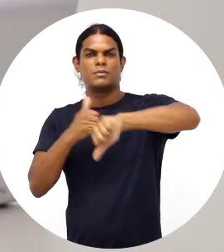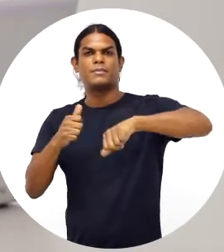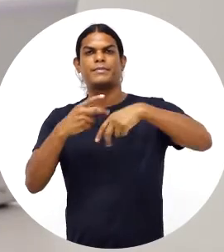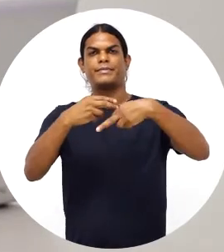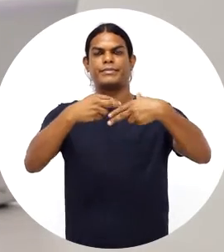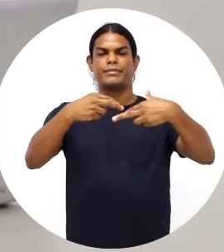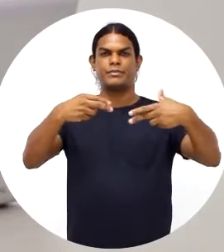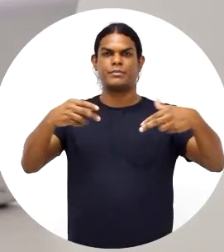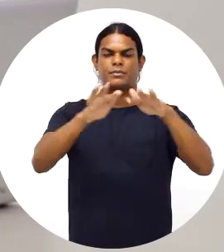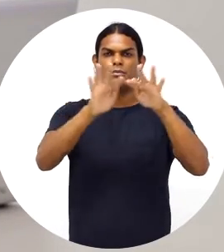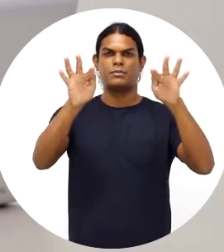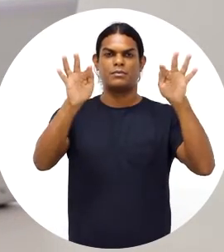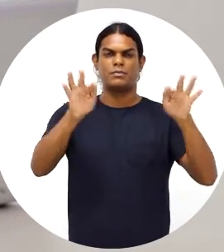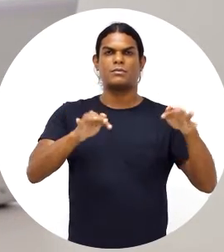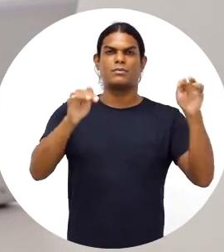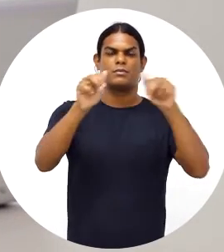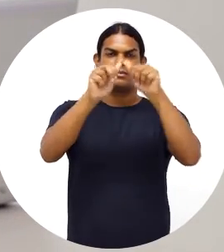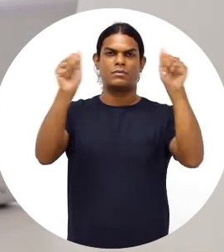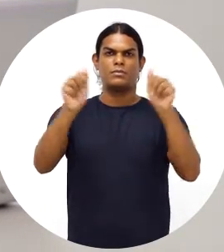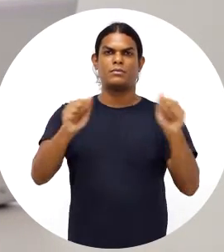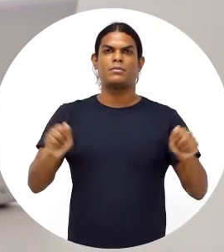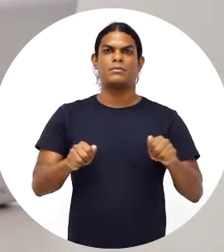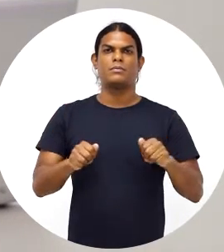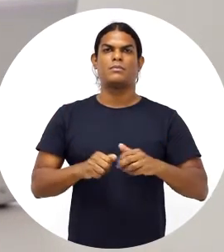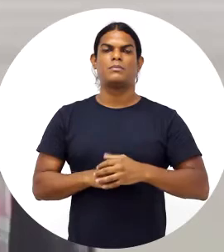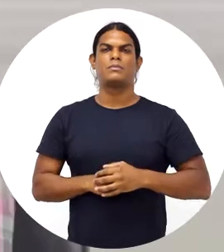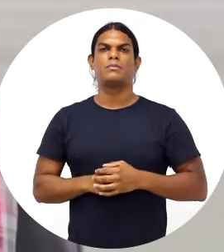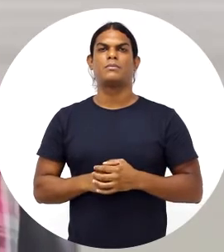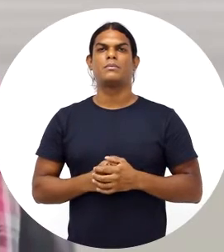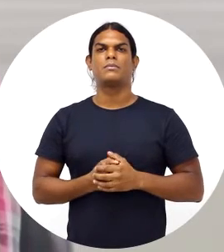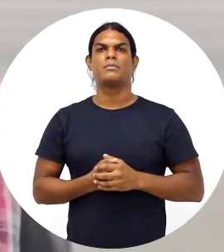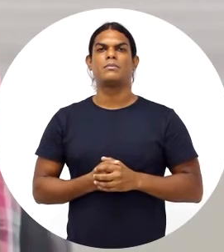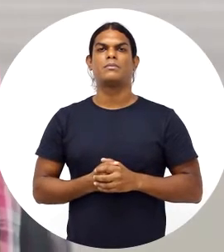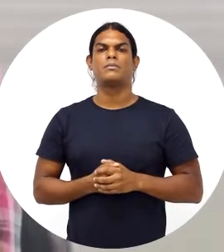artísticos quando há essa transgressão.